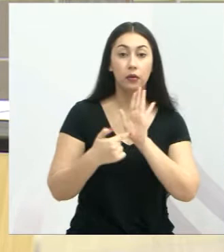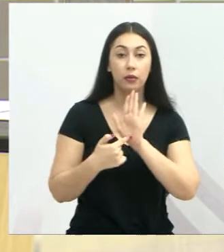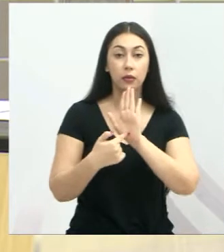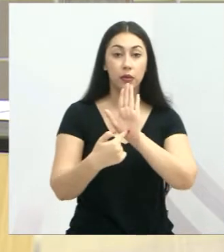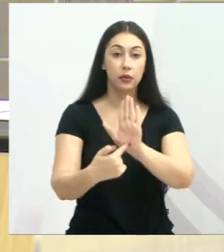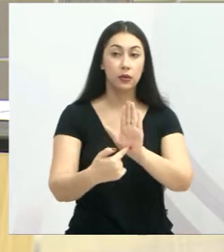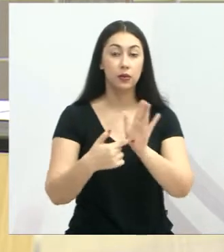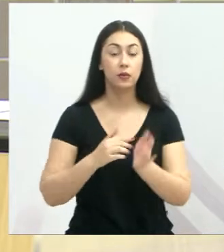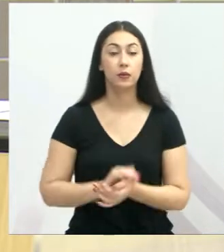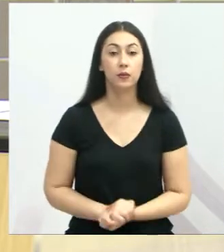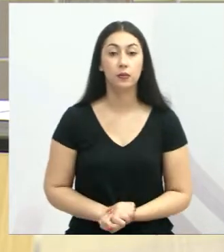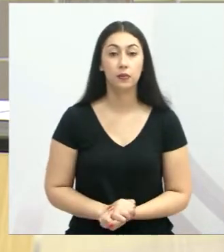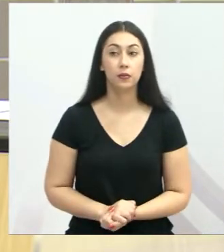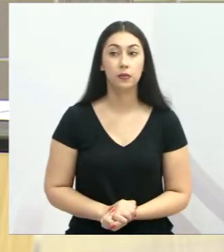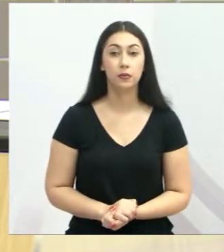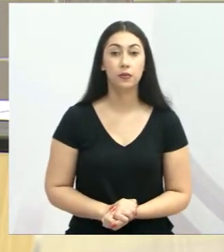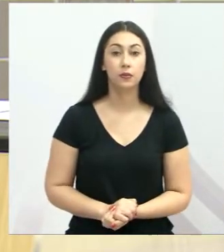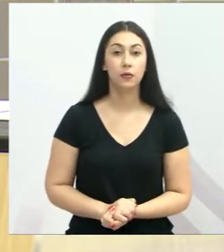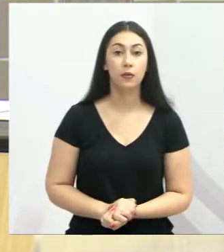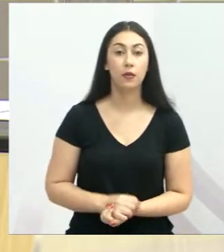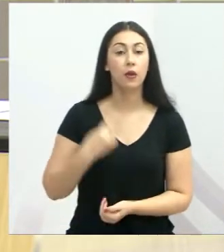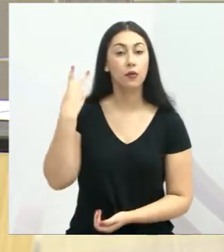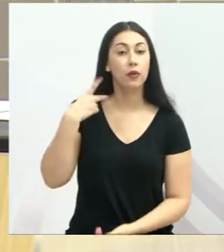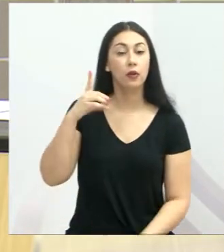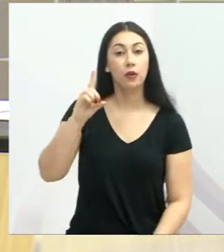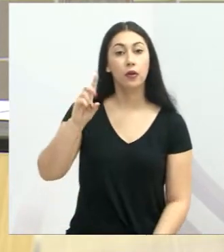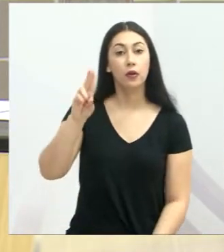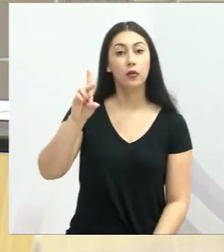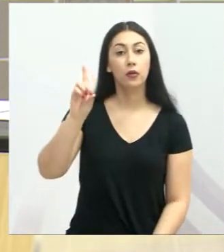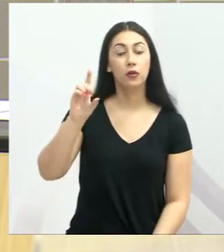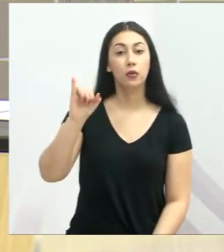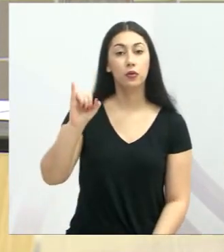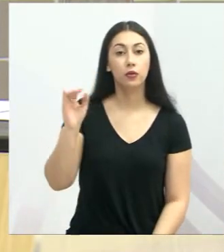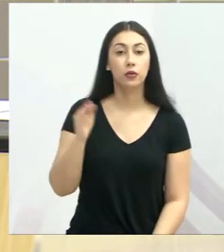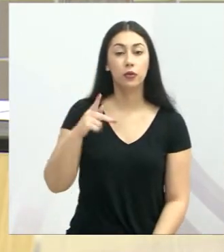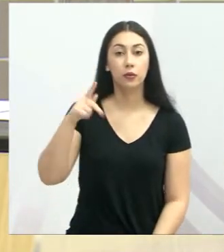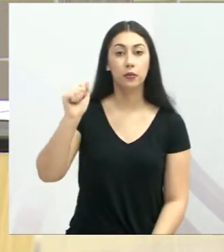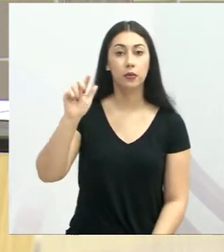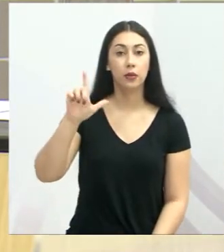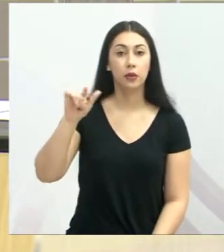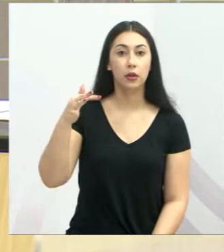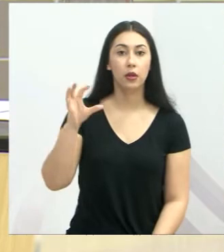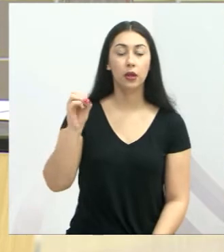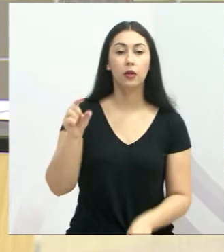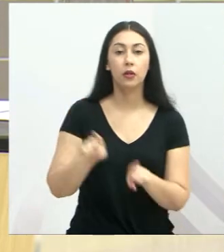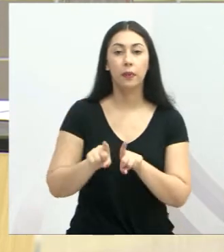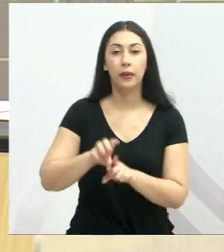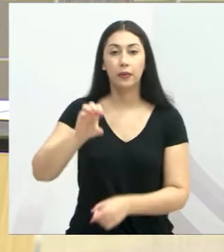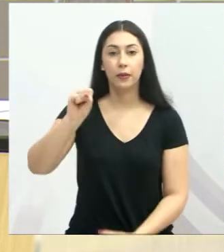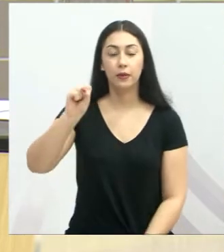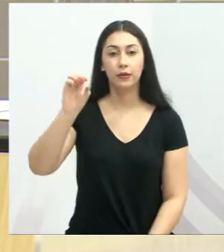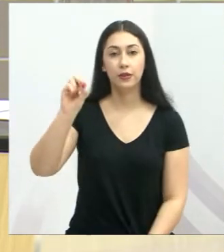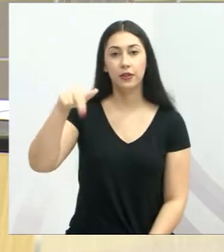manifestação. Assinam o vereador Dude, Paulinho dos Condutores e Sônia Patas da